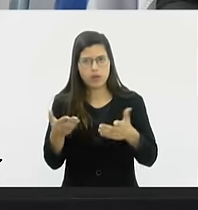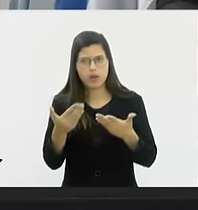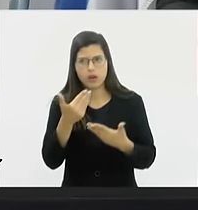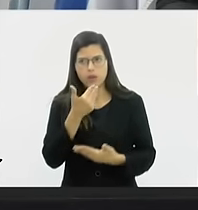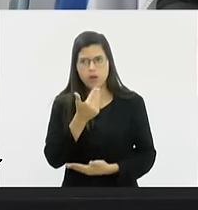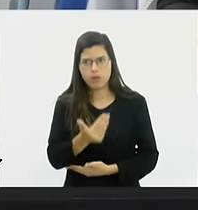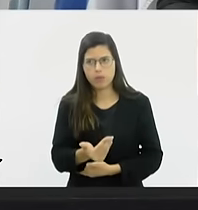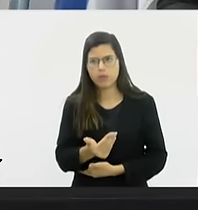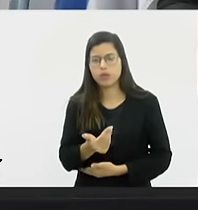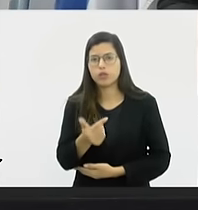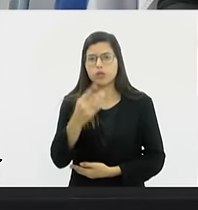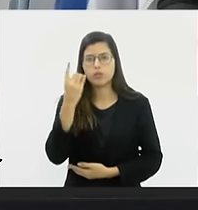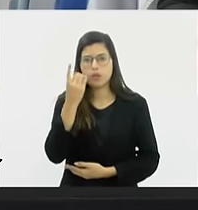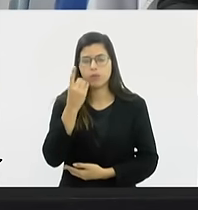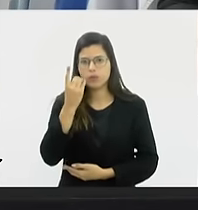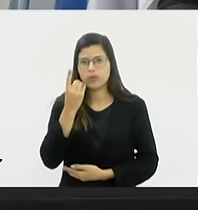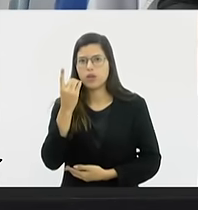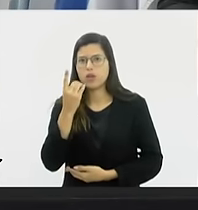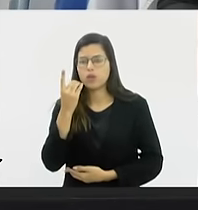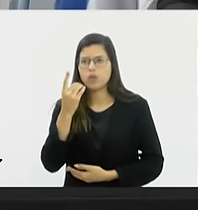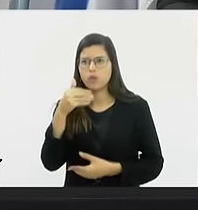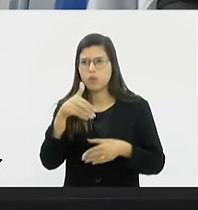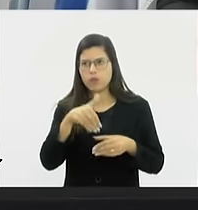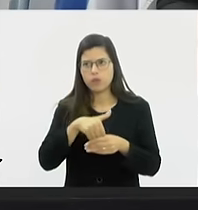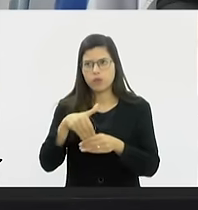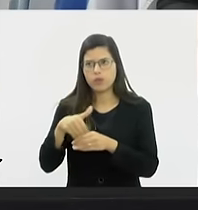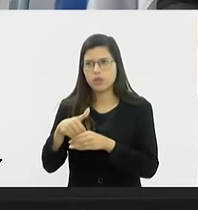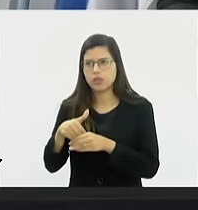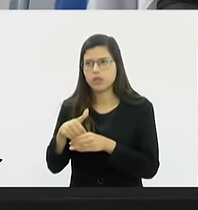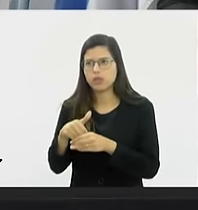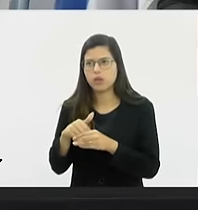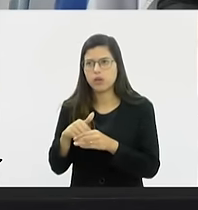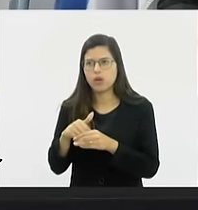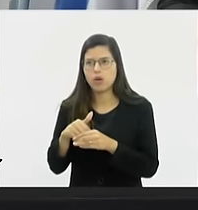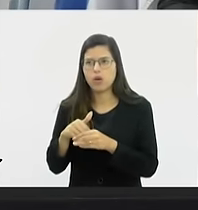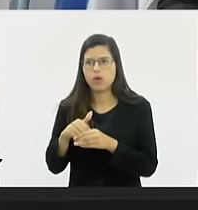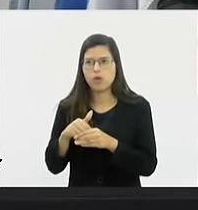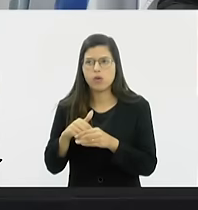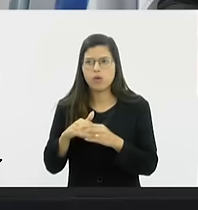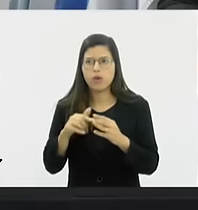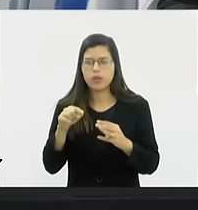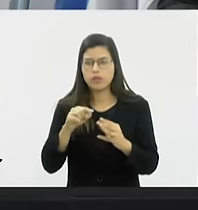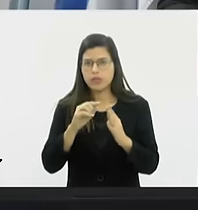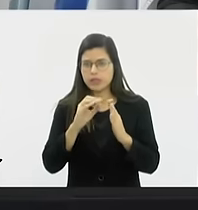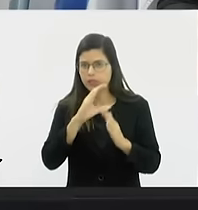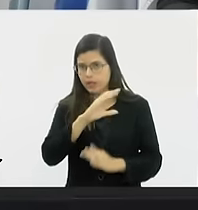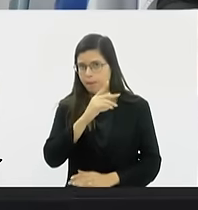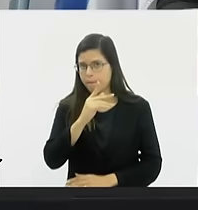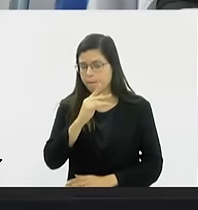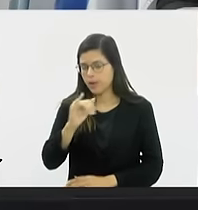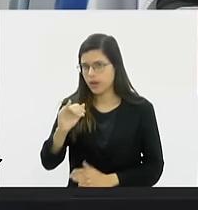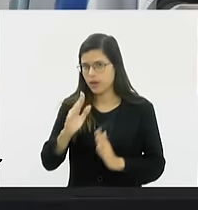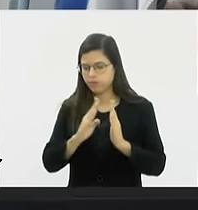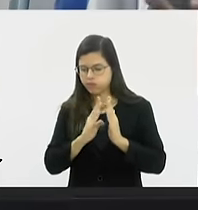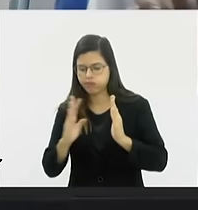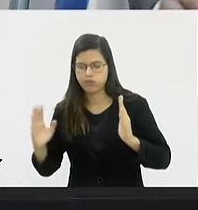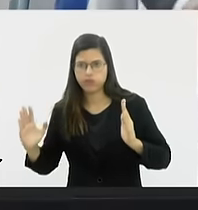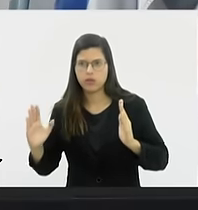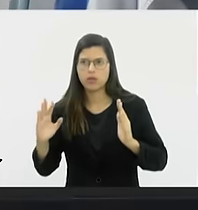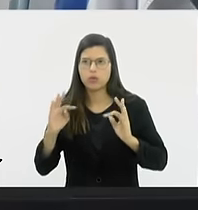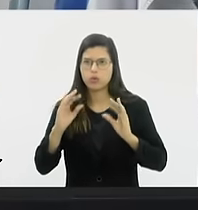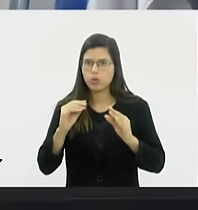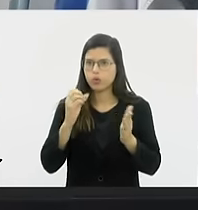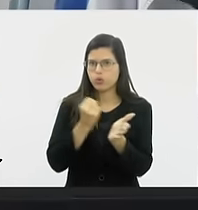vênia aqui dos deputados para colocar em deliberação a prorrogação do prazo dessa CPI. É uma CPI que versa sobre todos os contratos